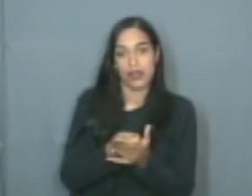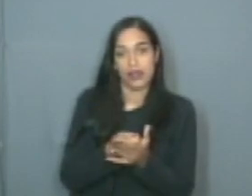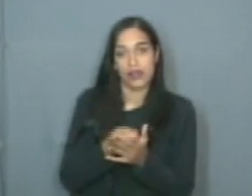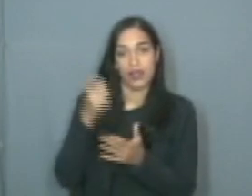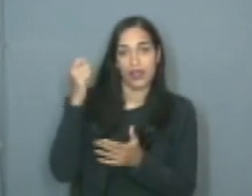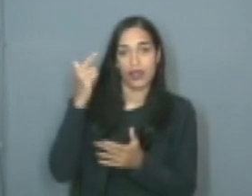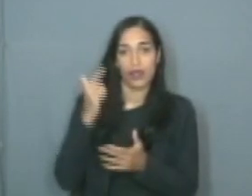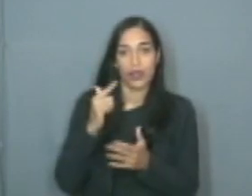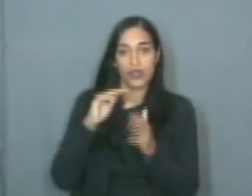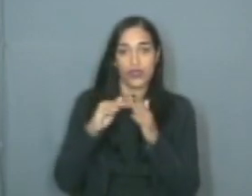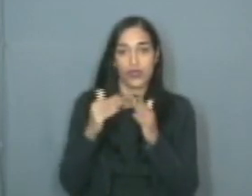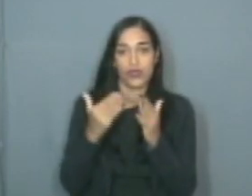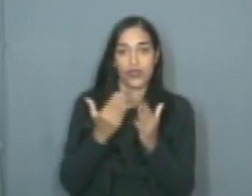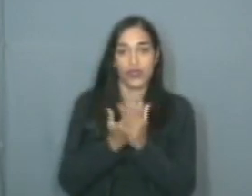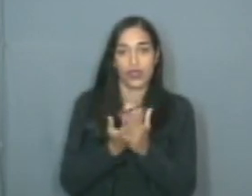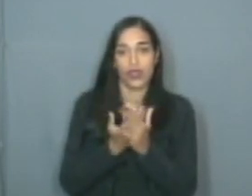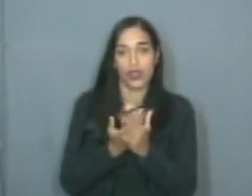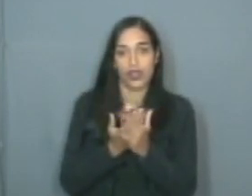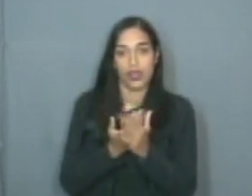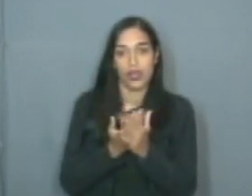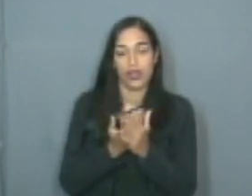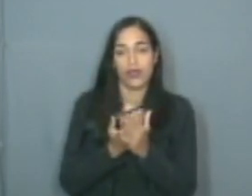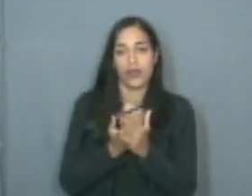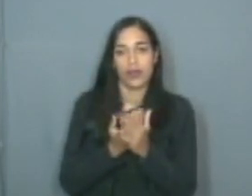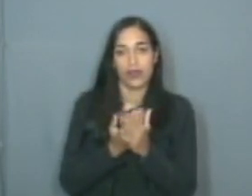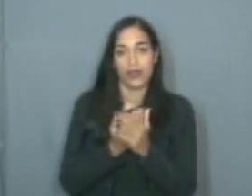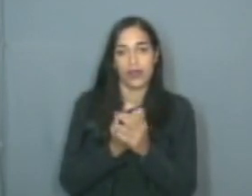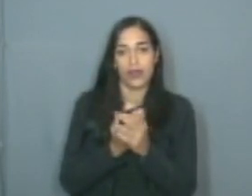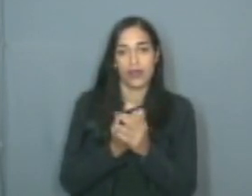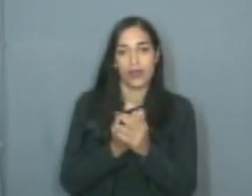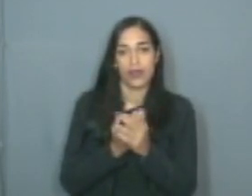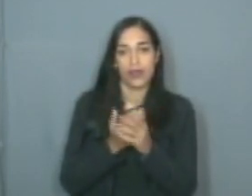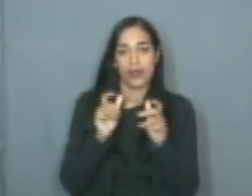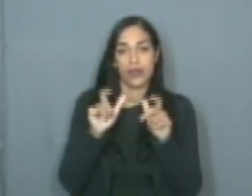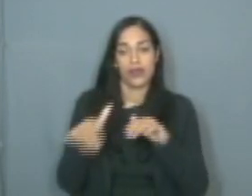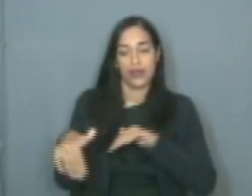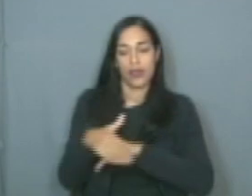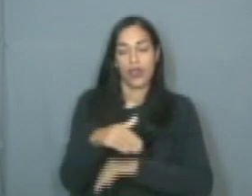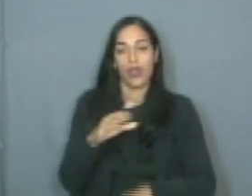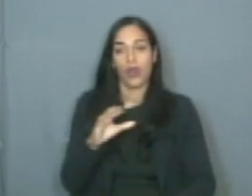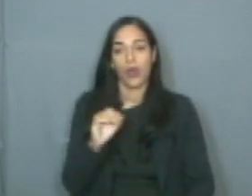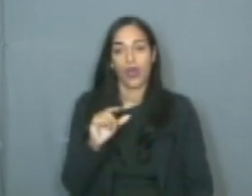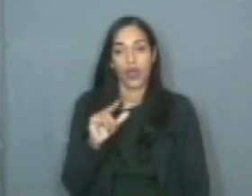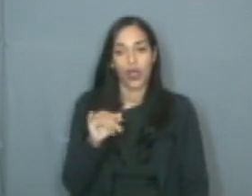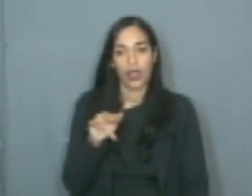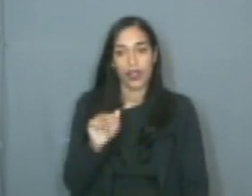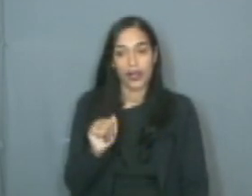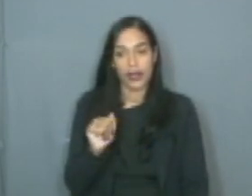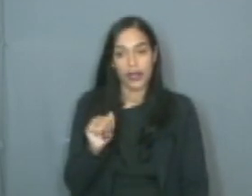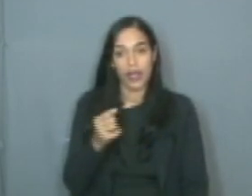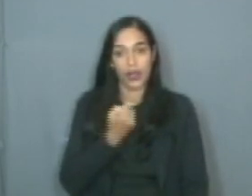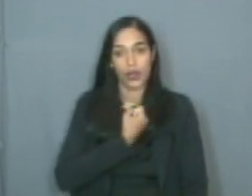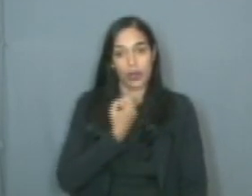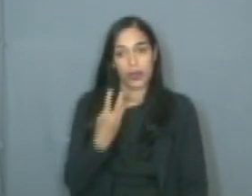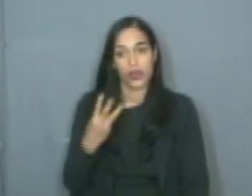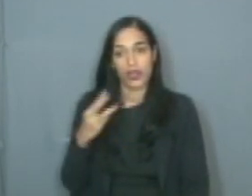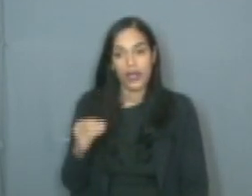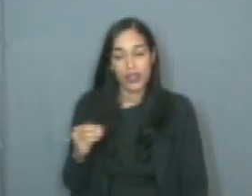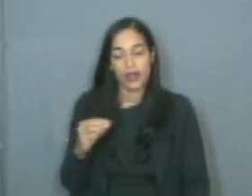uma unidade de ensino que fica na rua Colina dos Andes, número 30, no bairro Nova